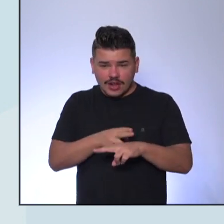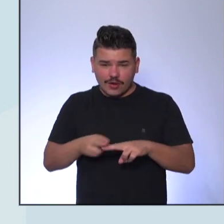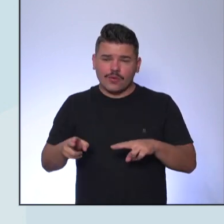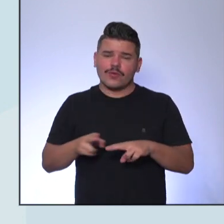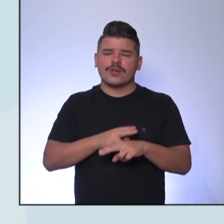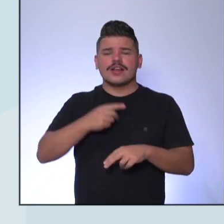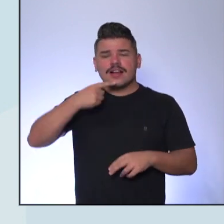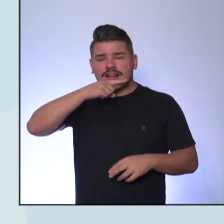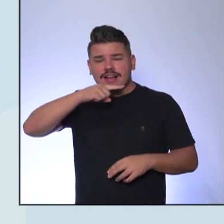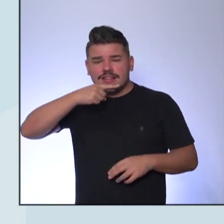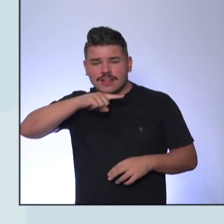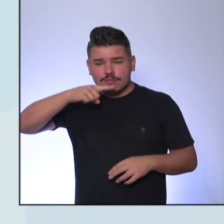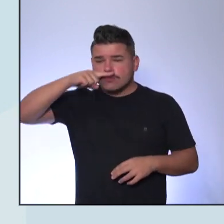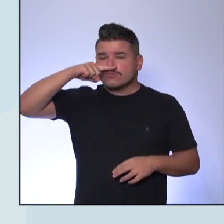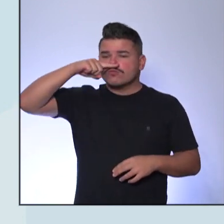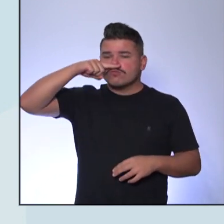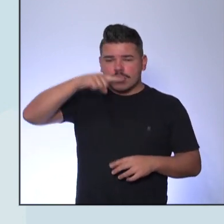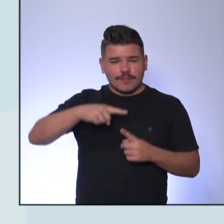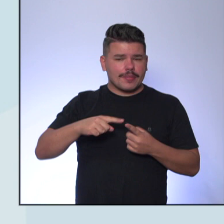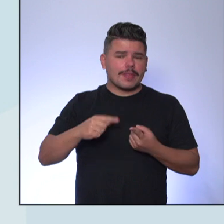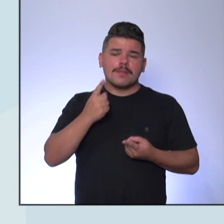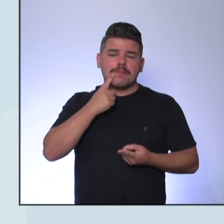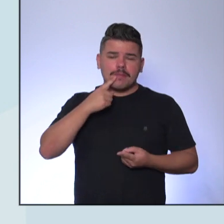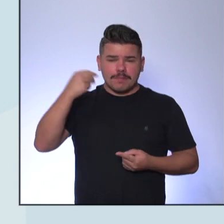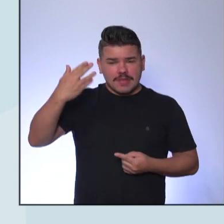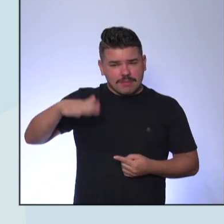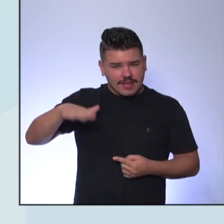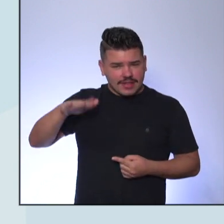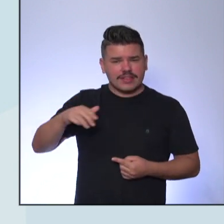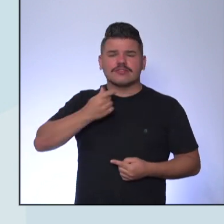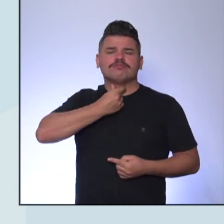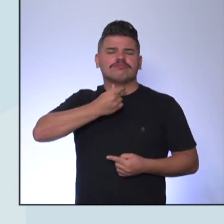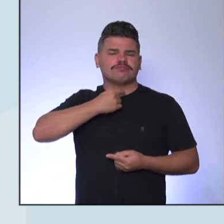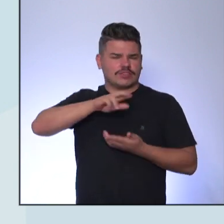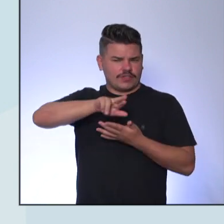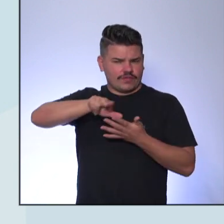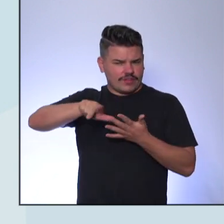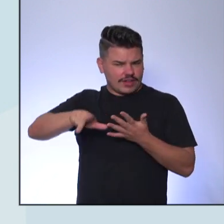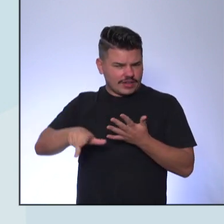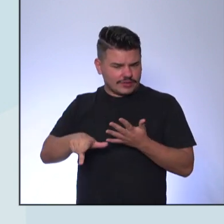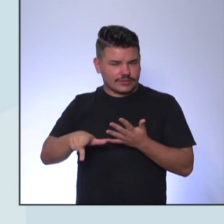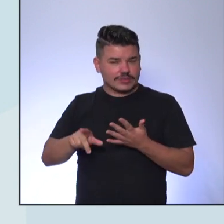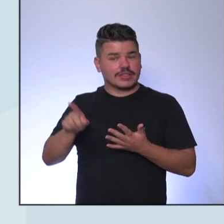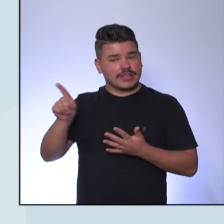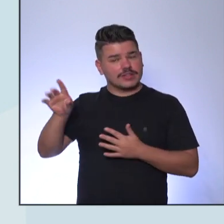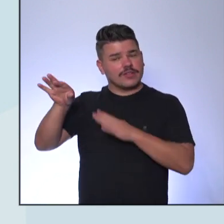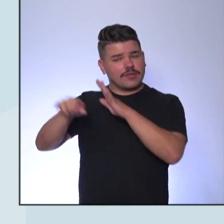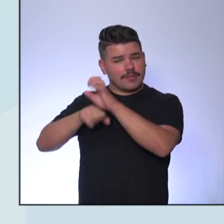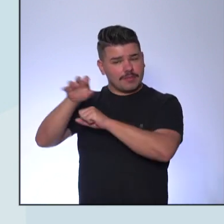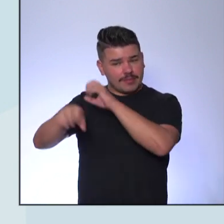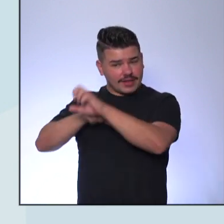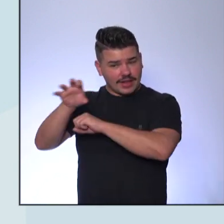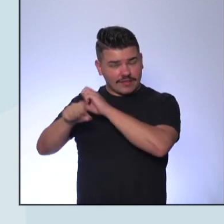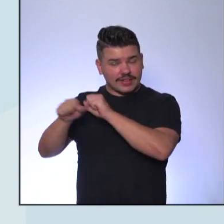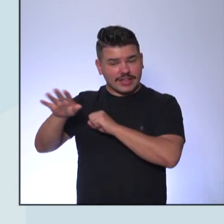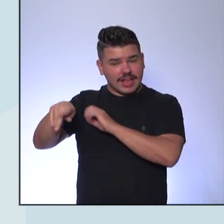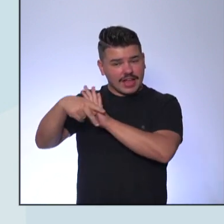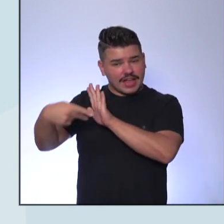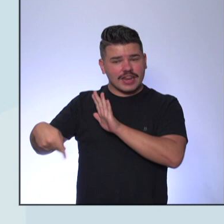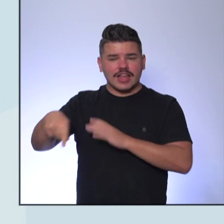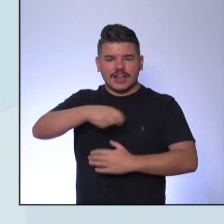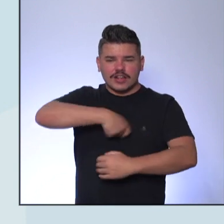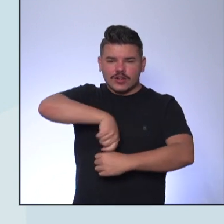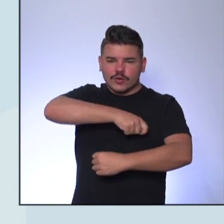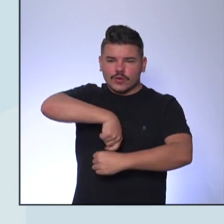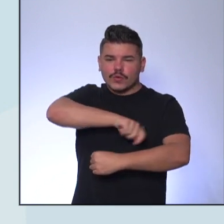cravo, pimenta, dentre outros. Então, essas especiarias que são utilizadas na culinária e